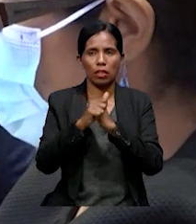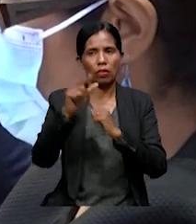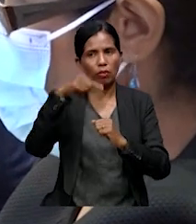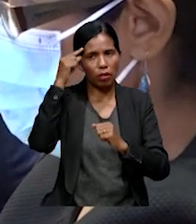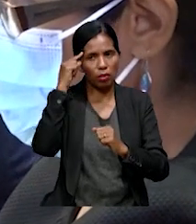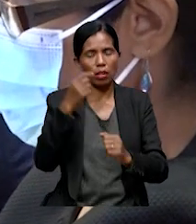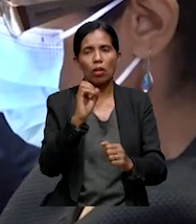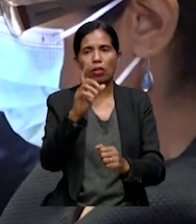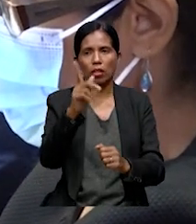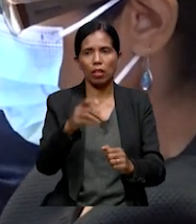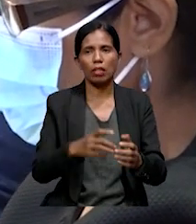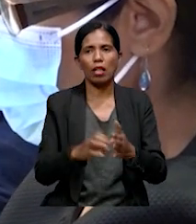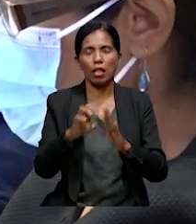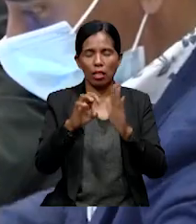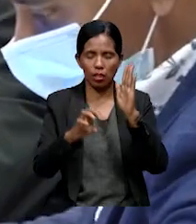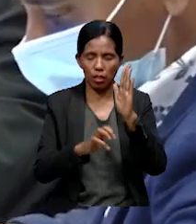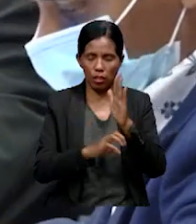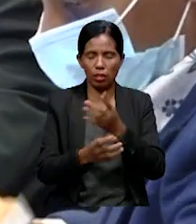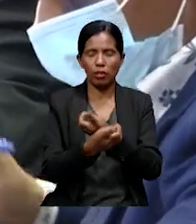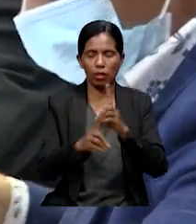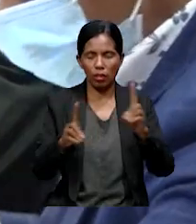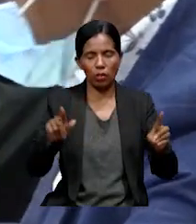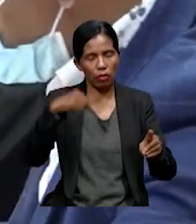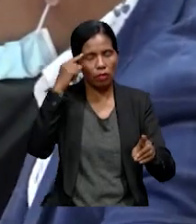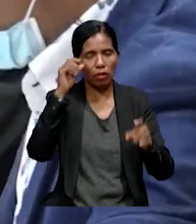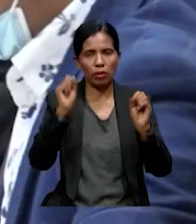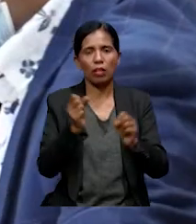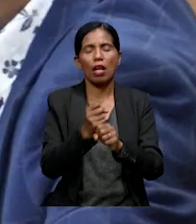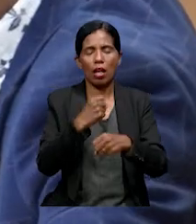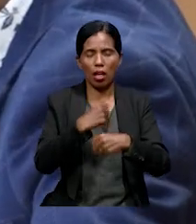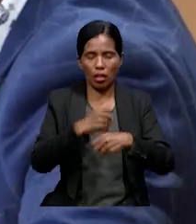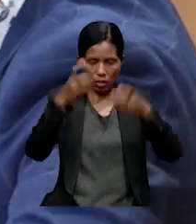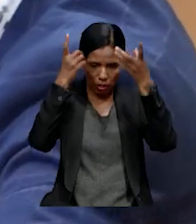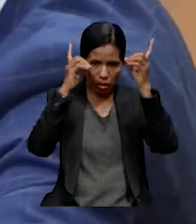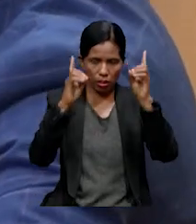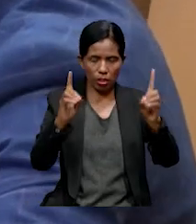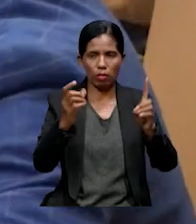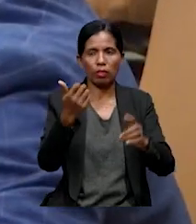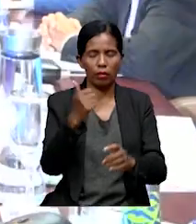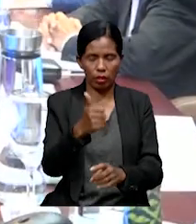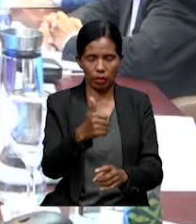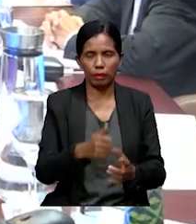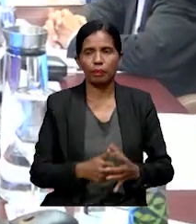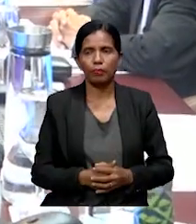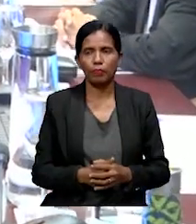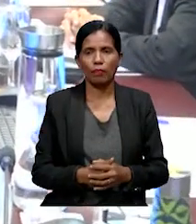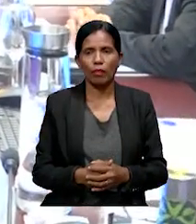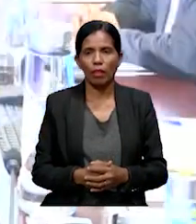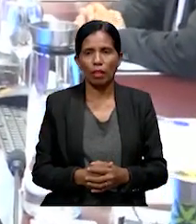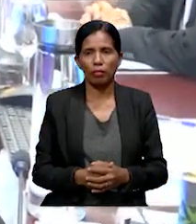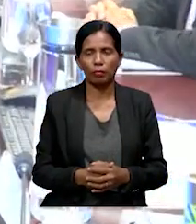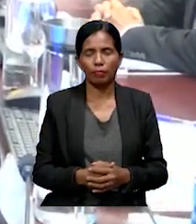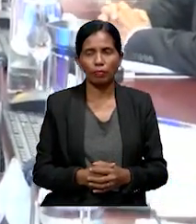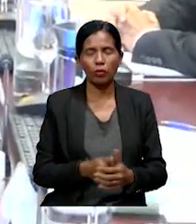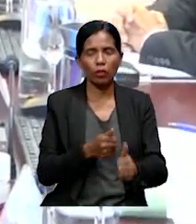direito democrático, também governo reconhece a anjo de halo decisão rasi. Contribuição a tirar o arene, porque